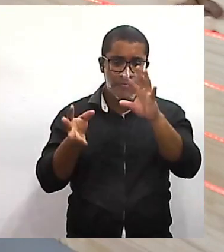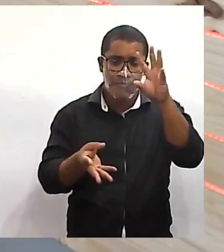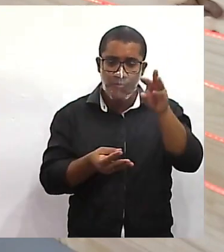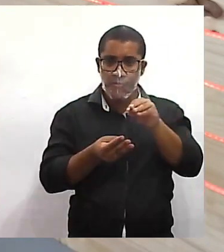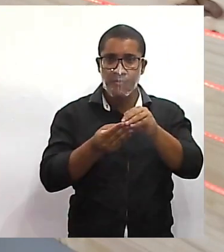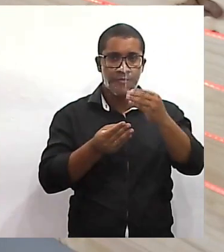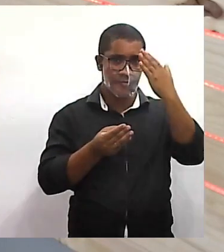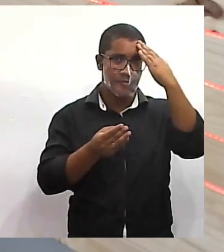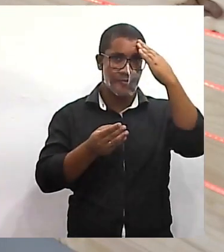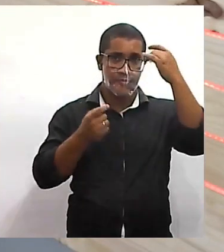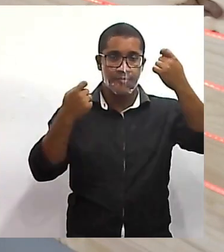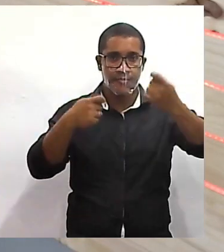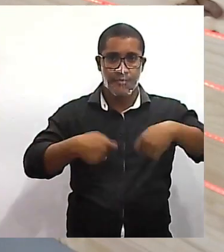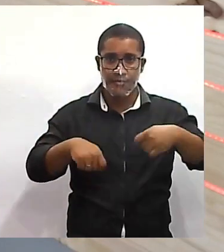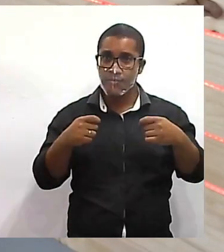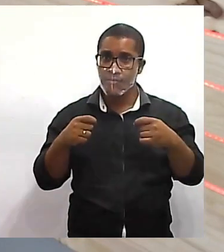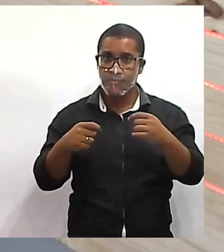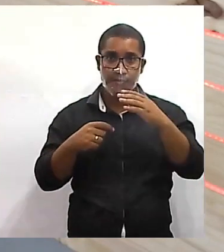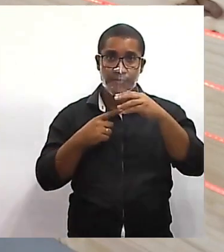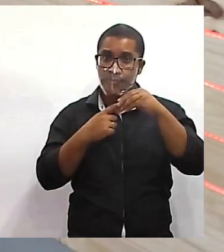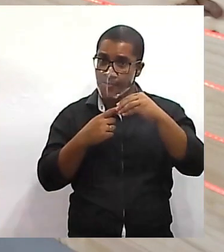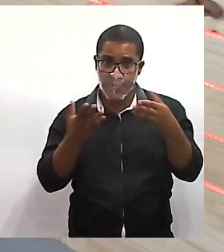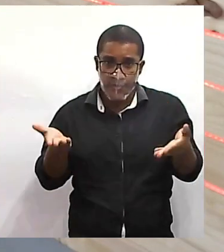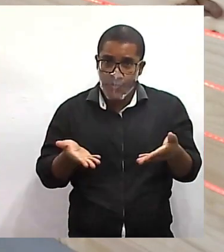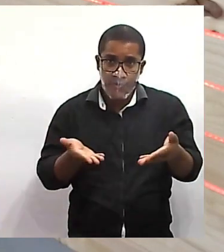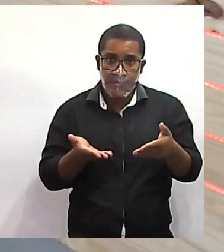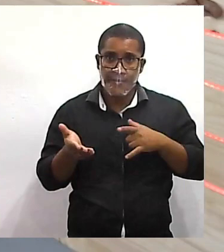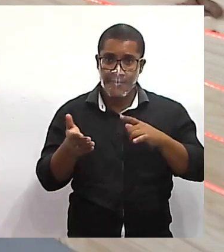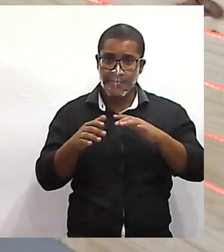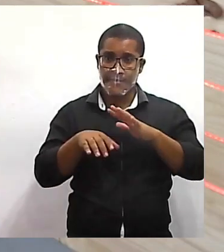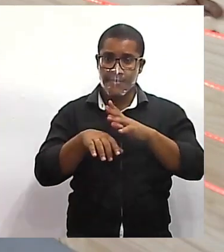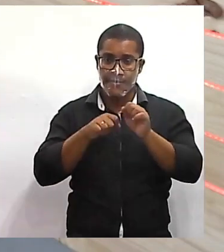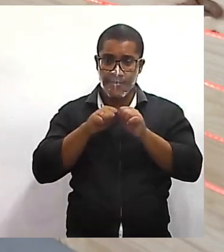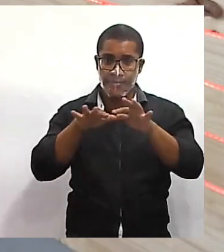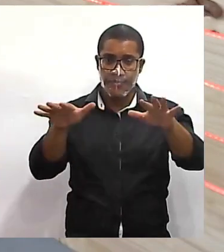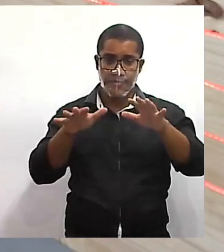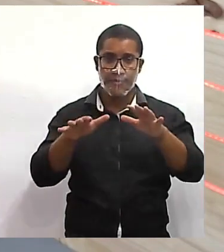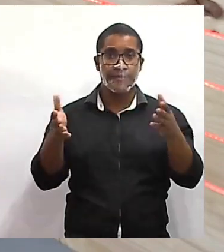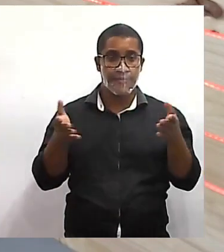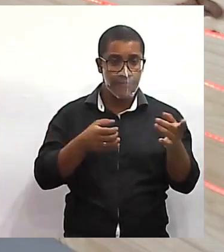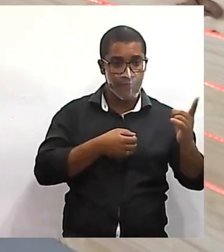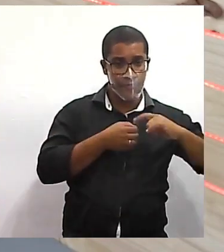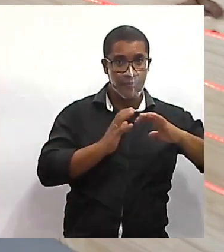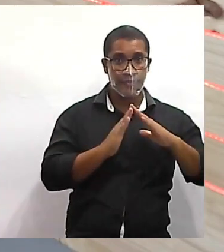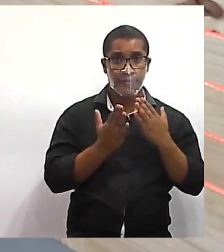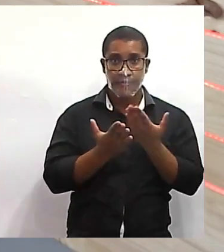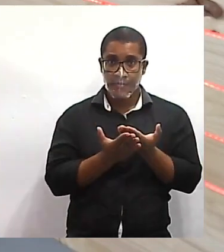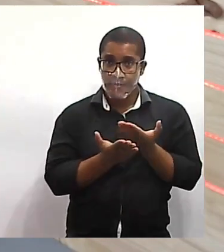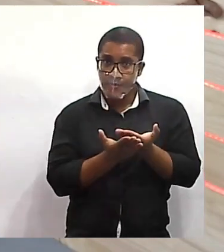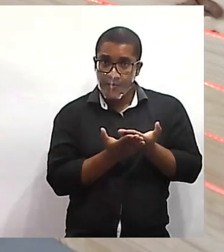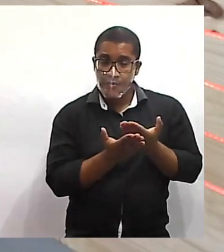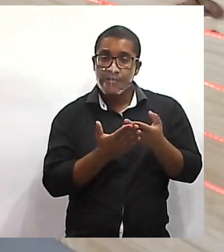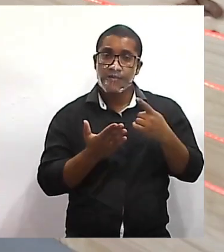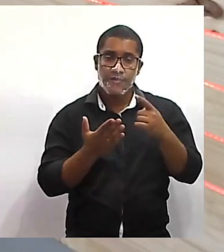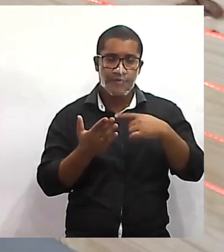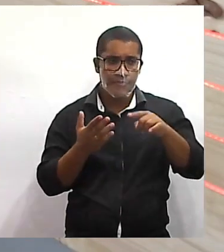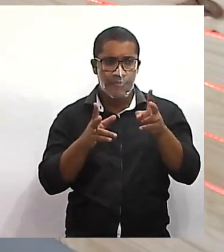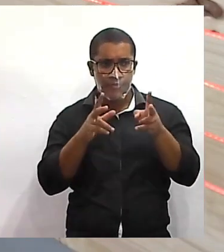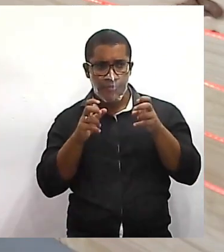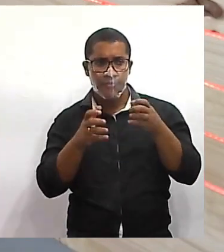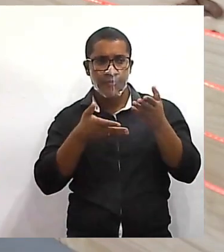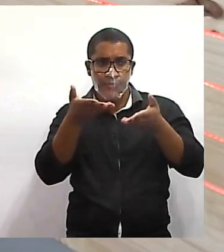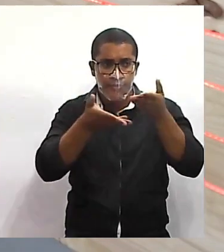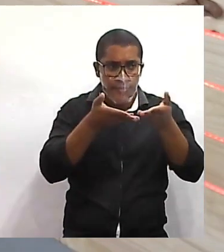aspectos, né? Principalmente agora, depois dessa pandemia, com essa retomada, a gente percebeu o cuidado com o outro e com o ambiente que a